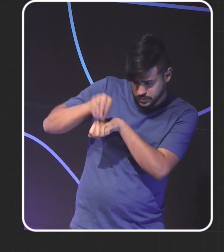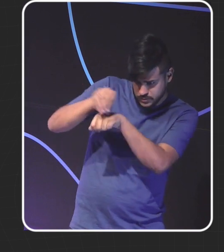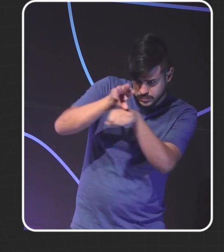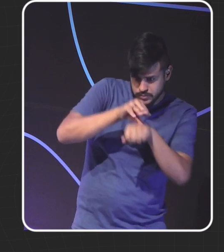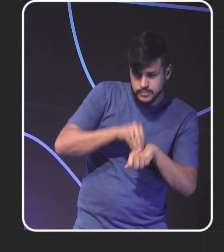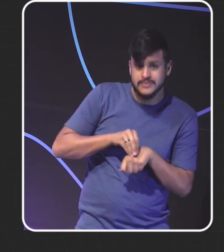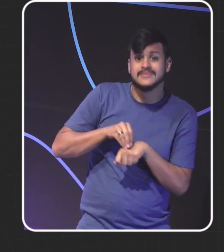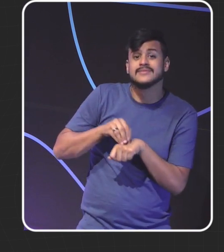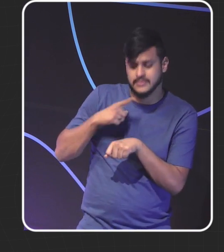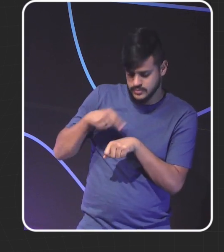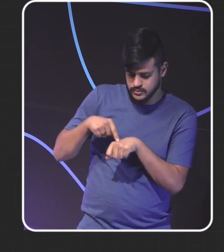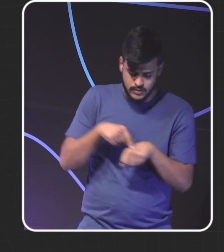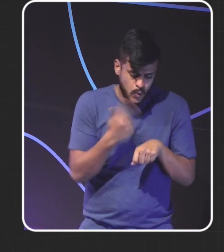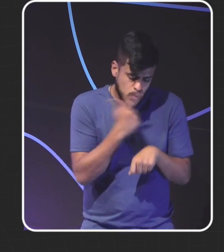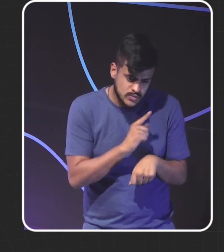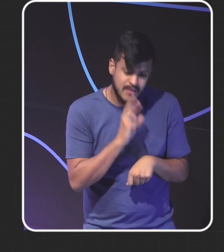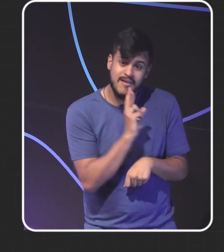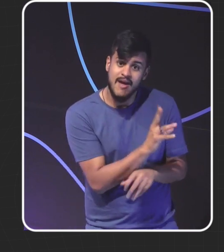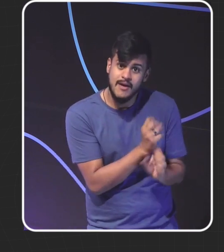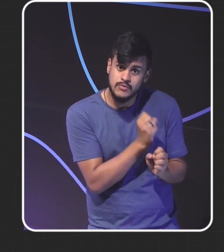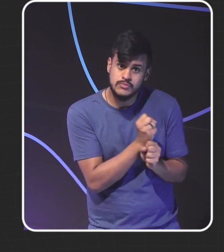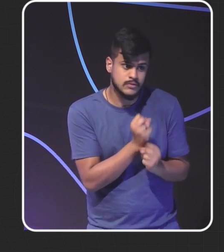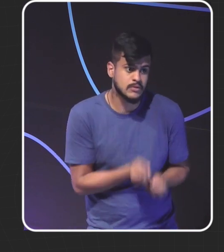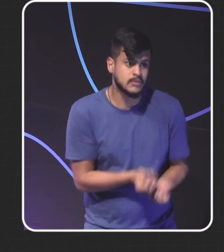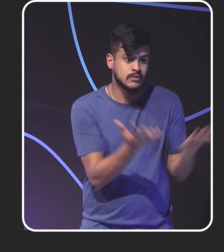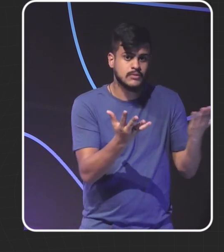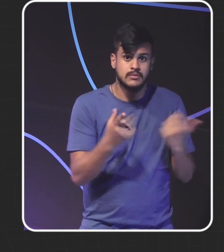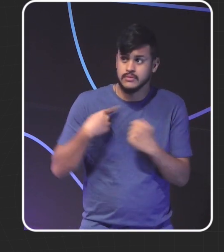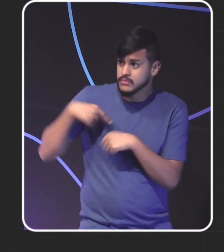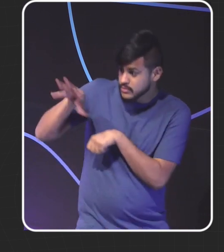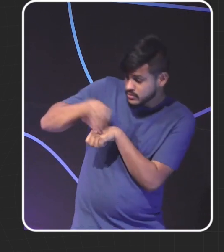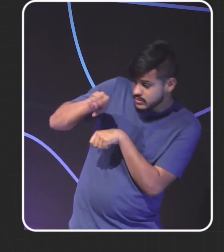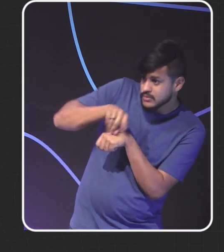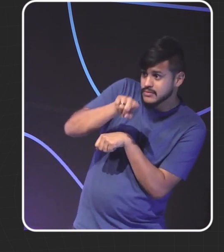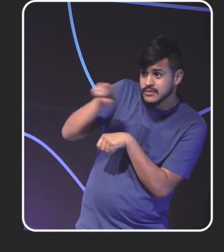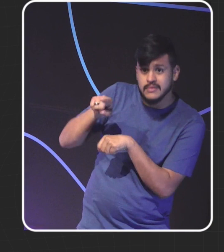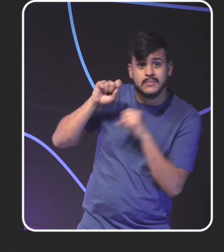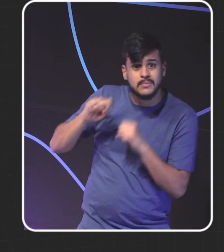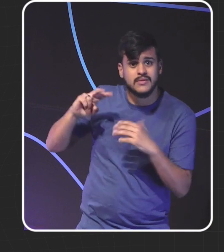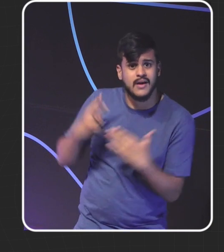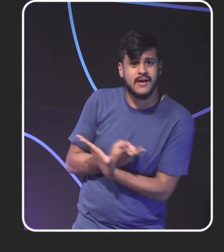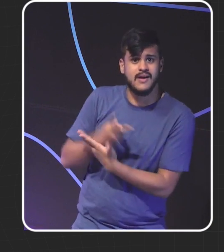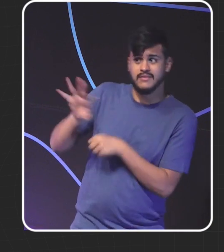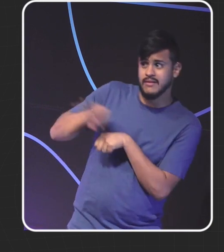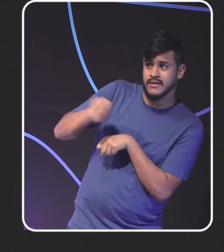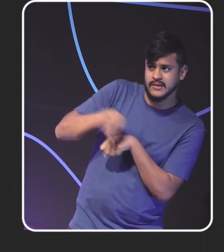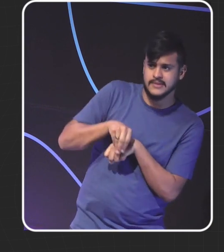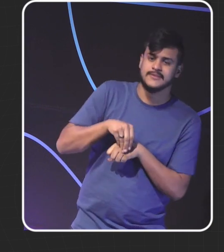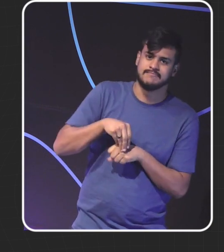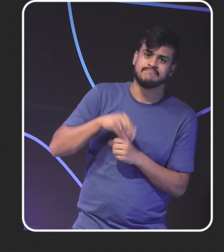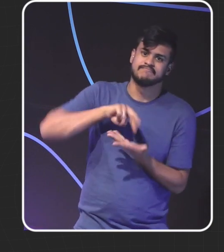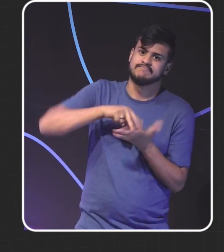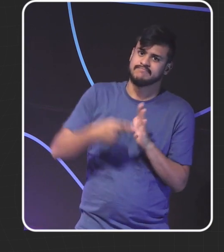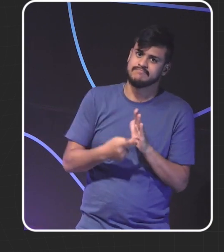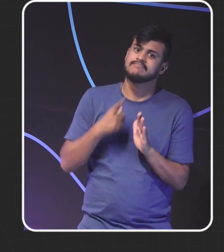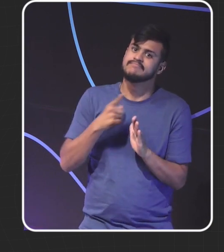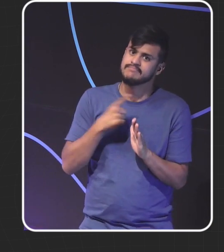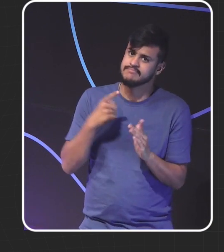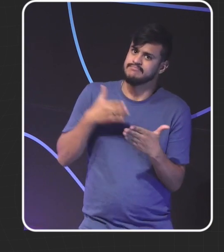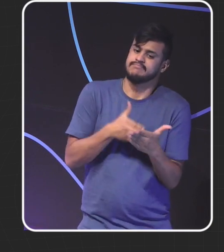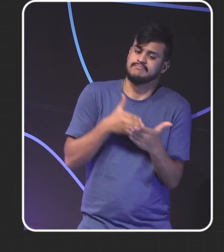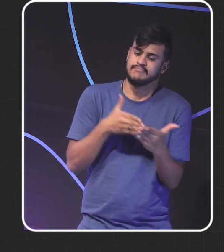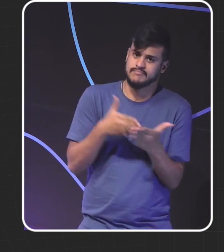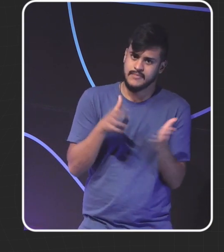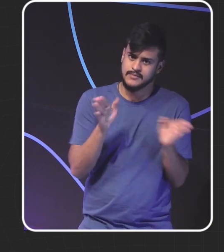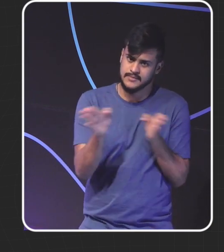para poder gerar esse resultado, elas podem estar gerando um resultado que pode apresentar alguma barreira de